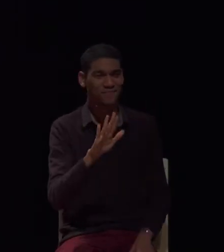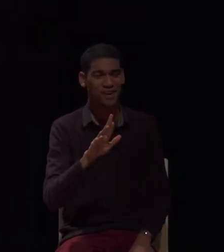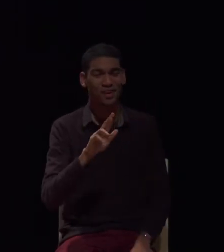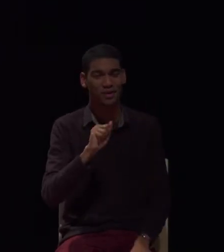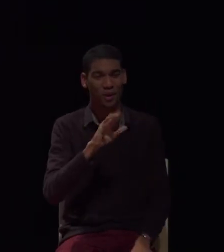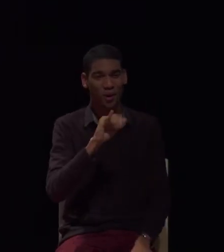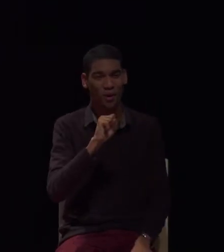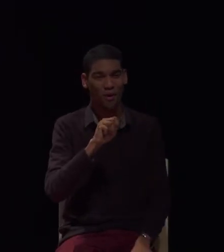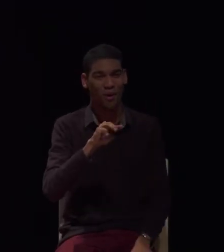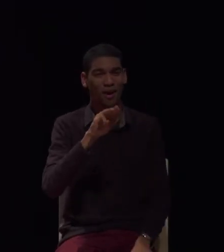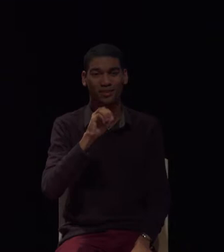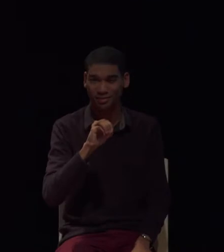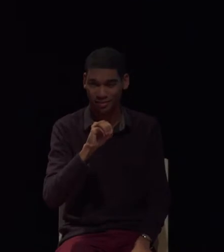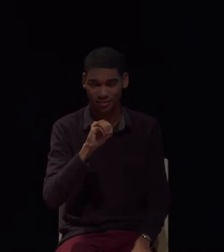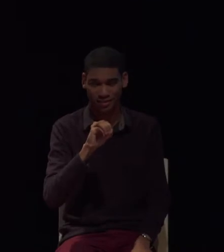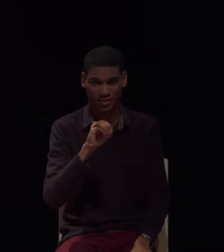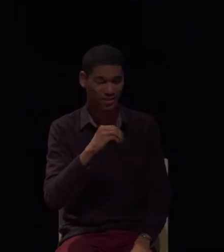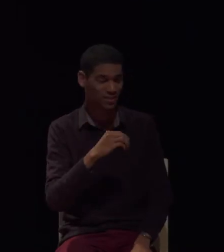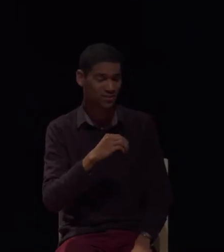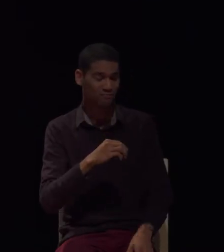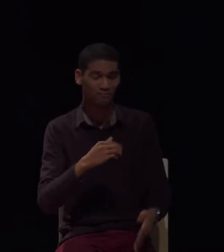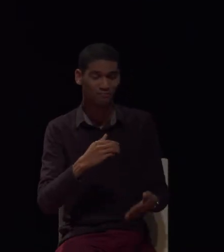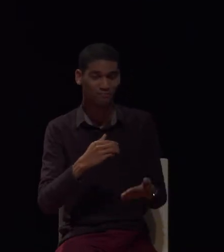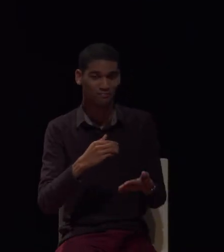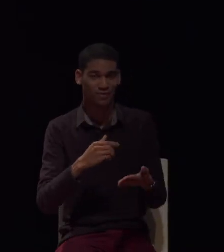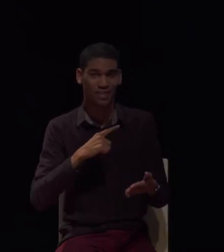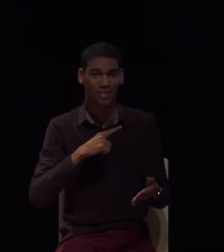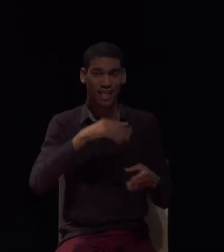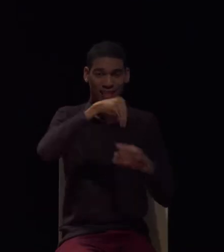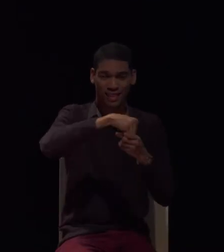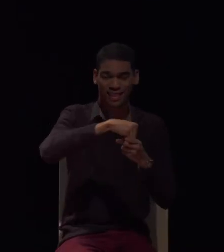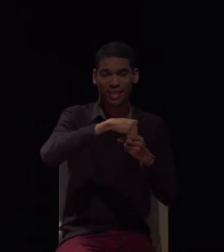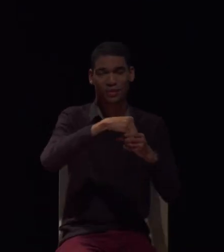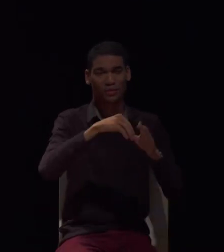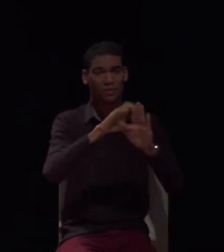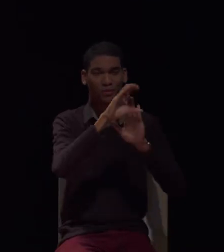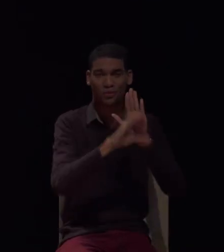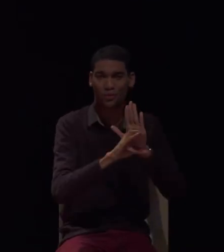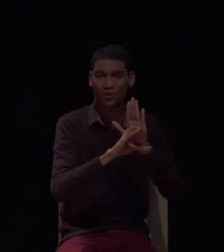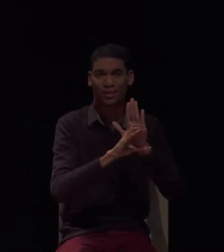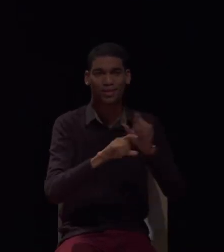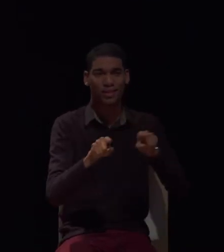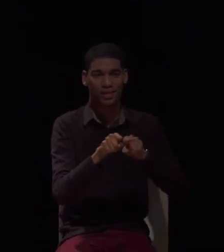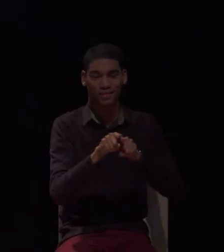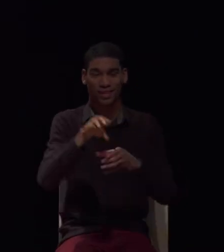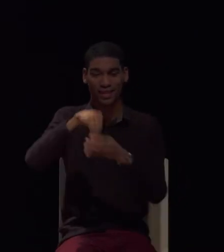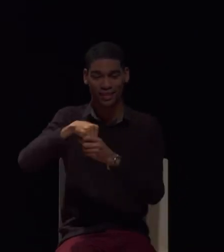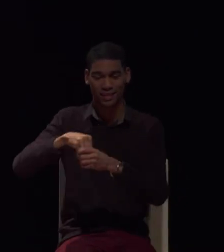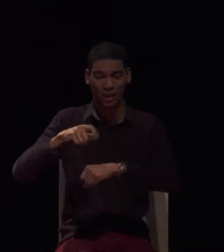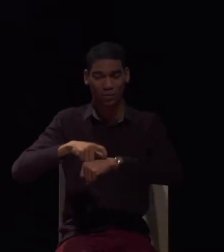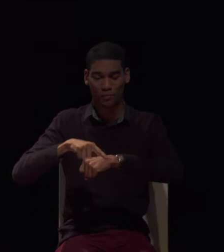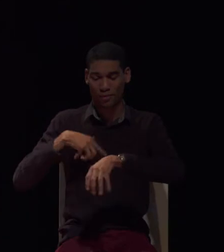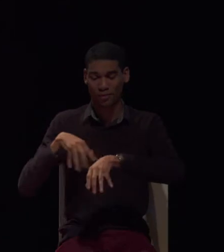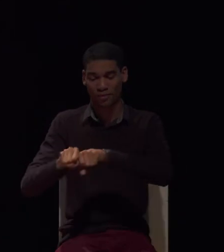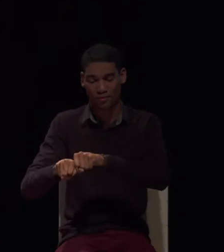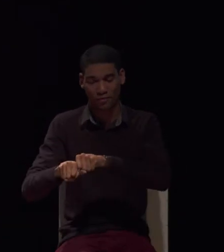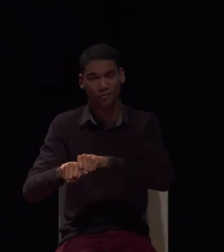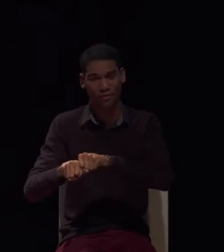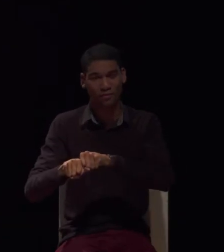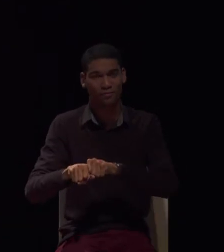é travestido nos currículos travestido nosso processo de formação é